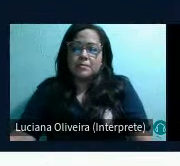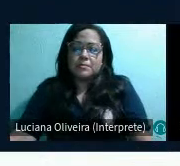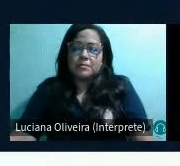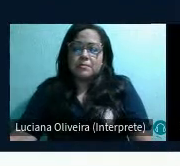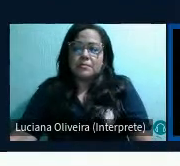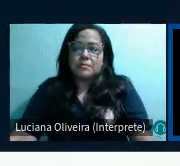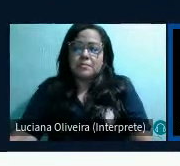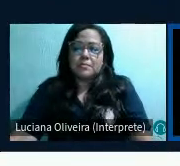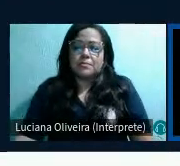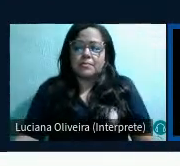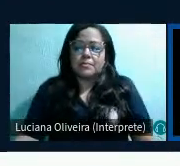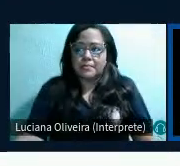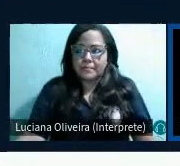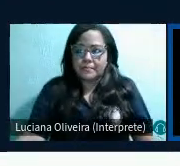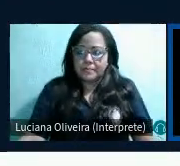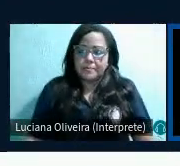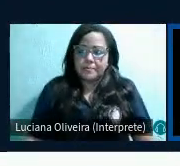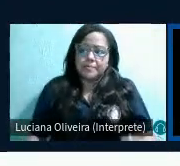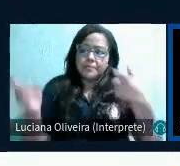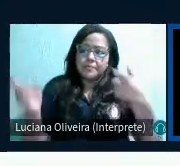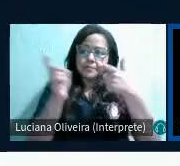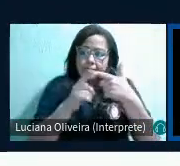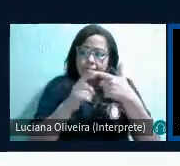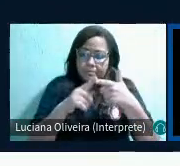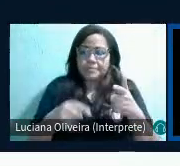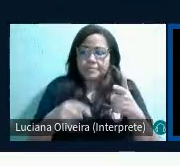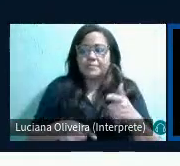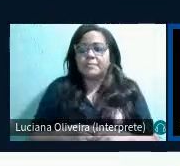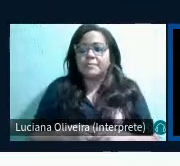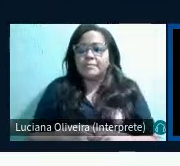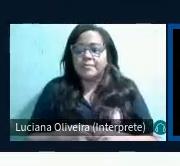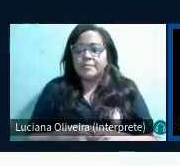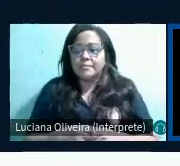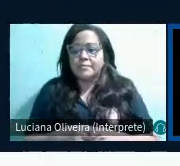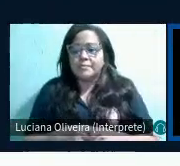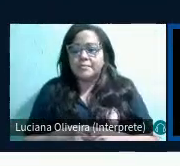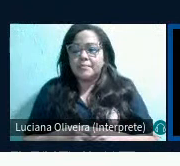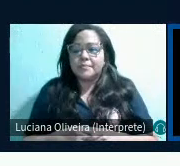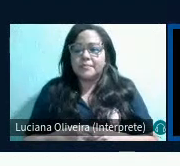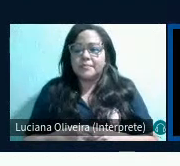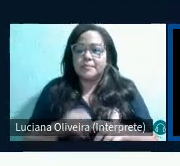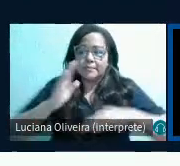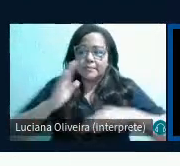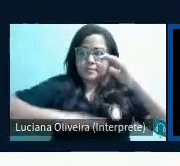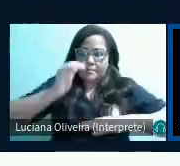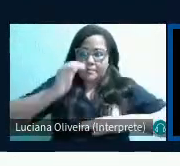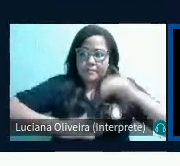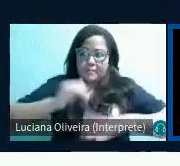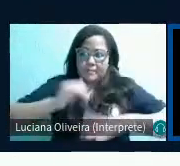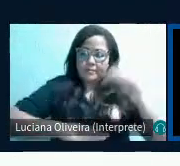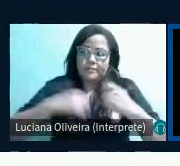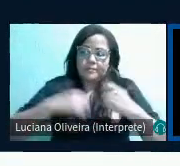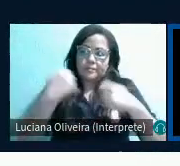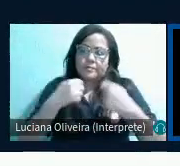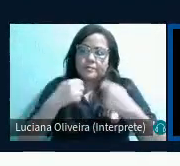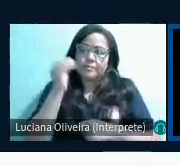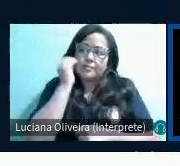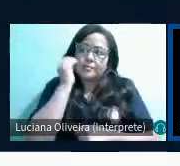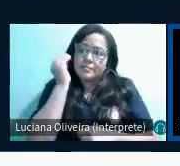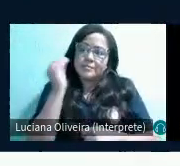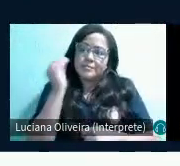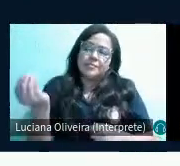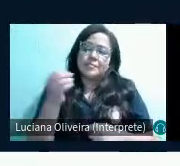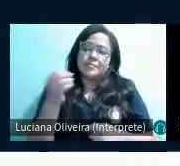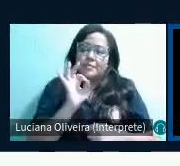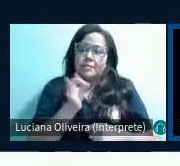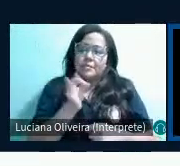A segunda etapa da nossa prática, modalidade prática, é a simulação. A simulação vai usar o simulador SBotics.